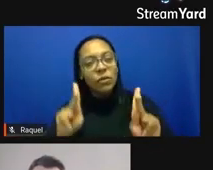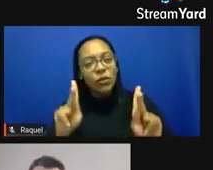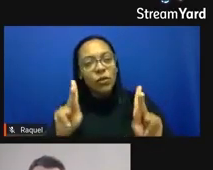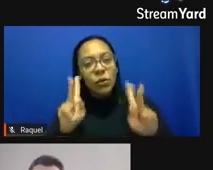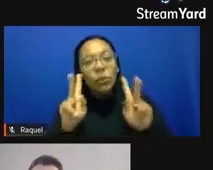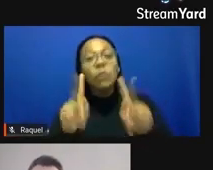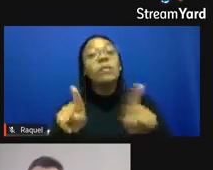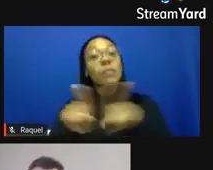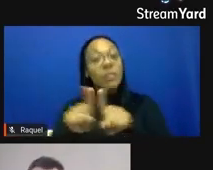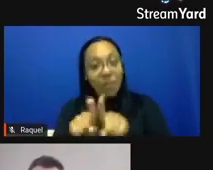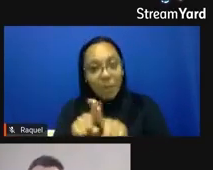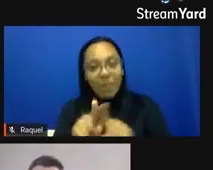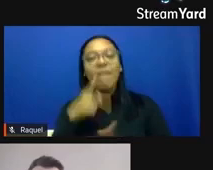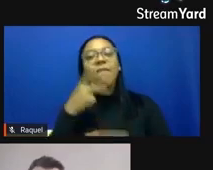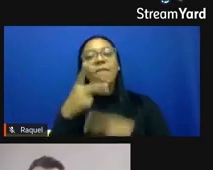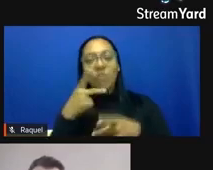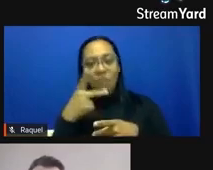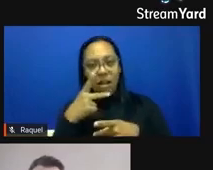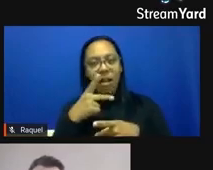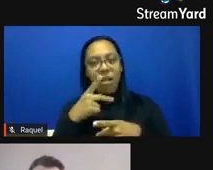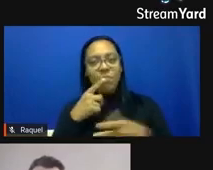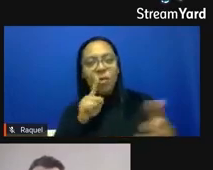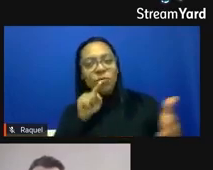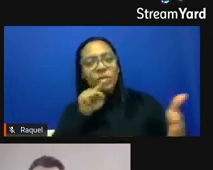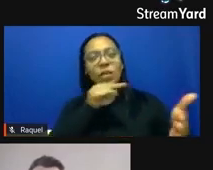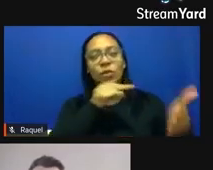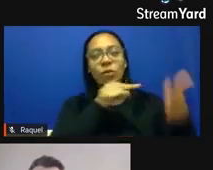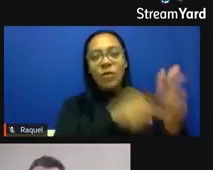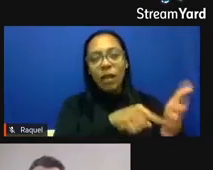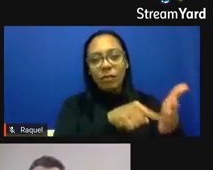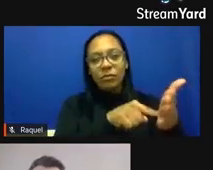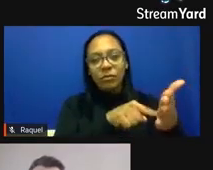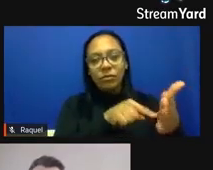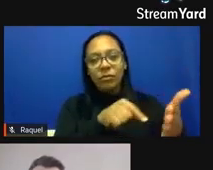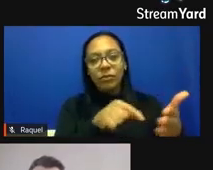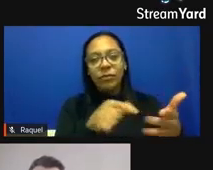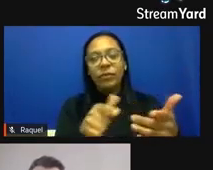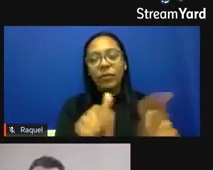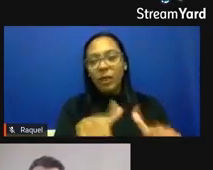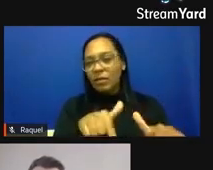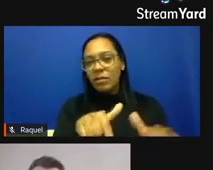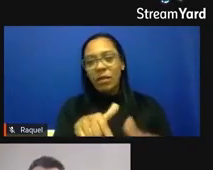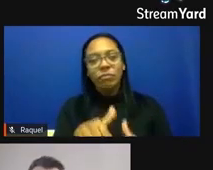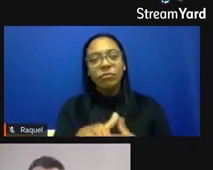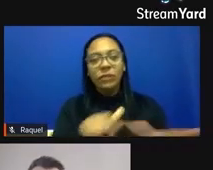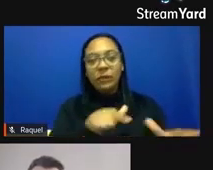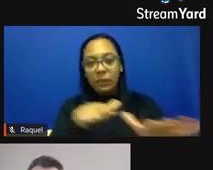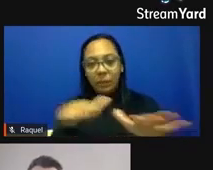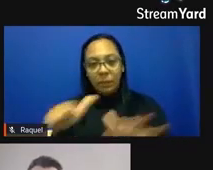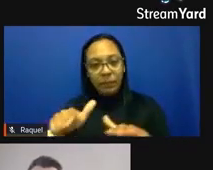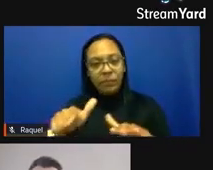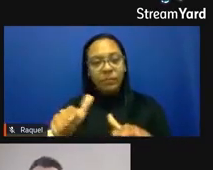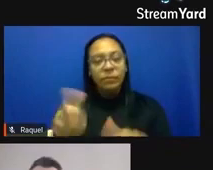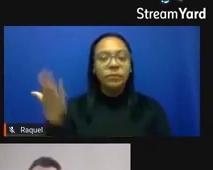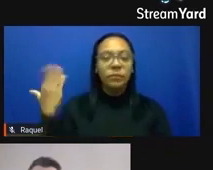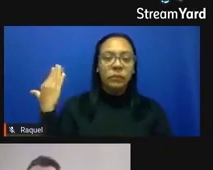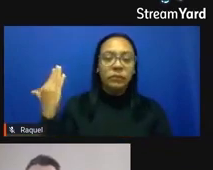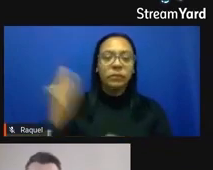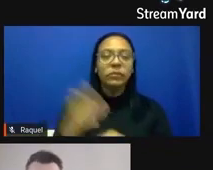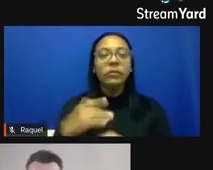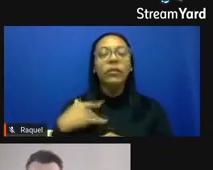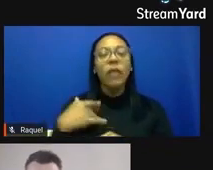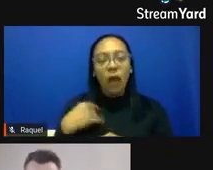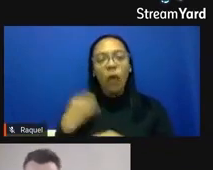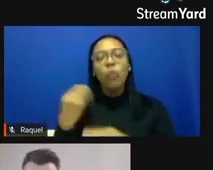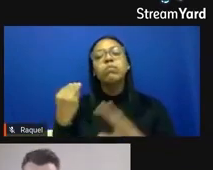falar também, a denunciar, enfim. E essa última semana, como eu estava falando, eu comecei a postar